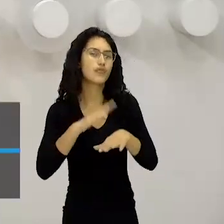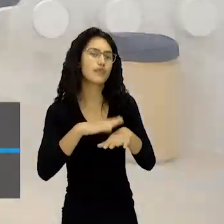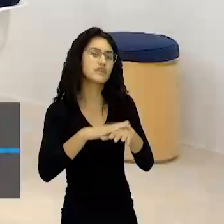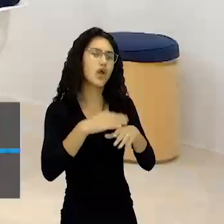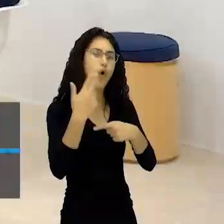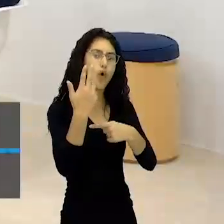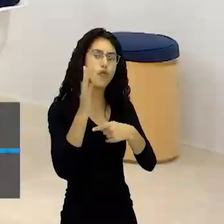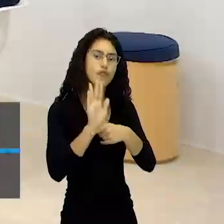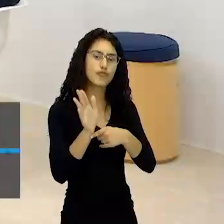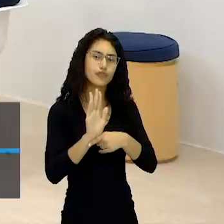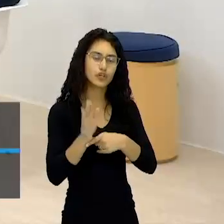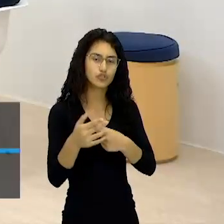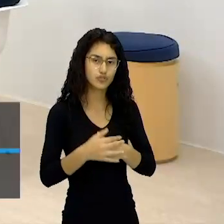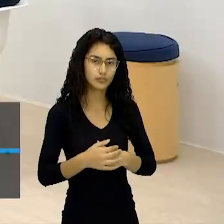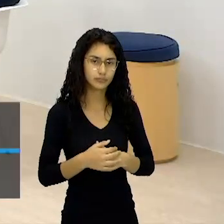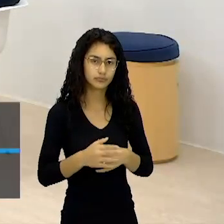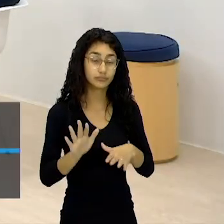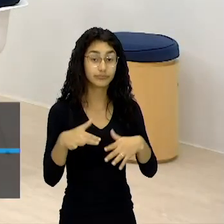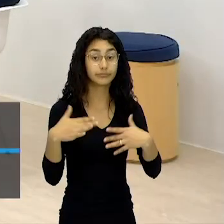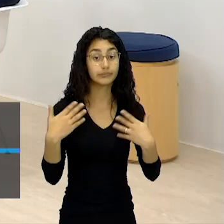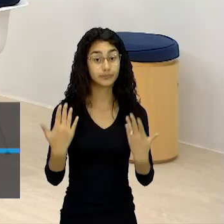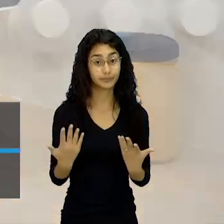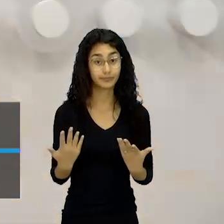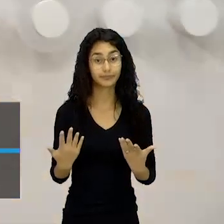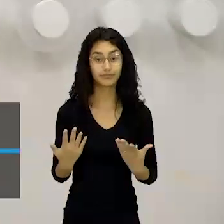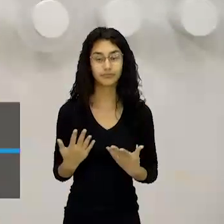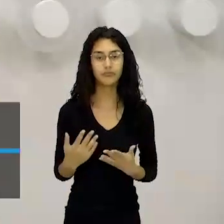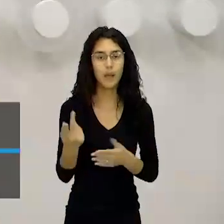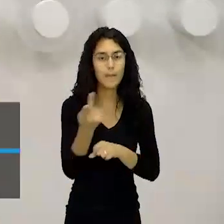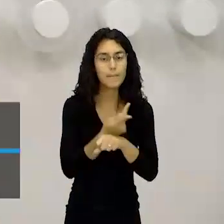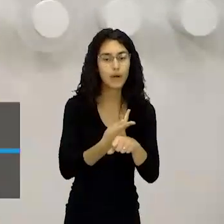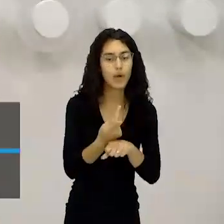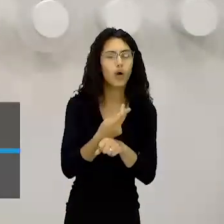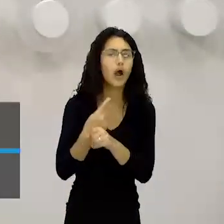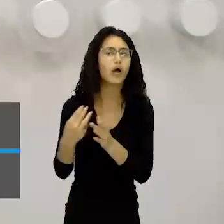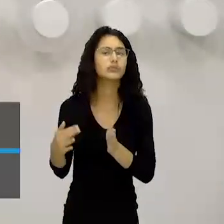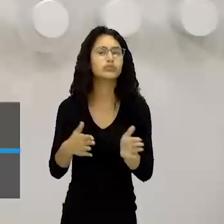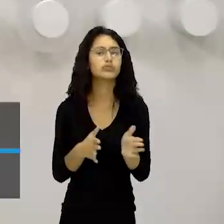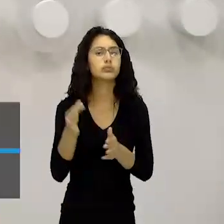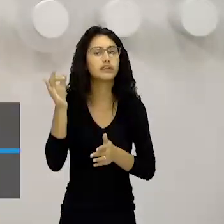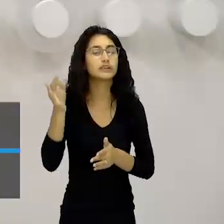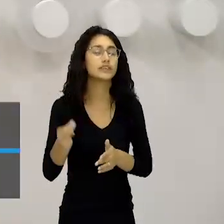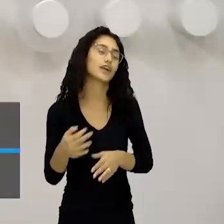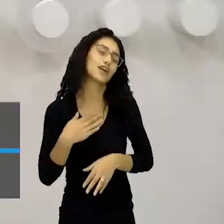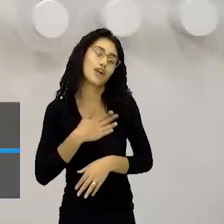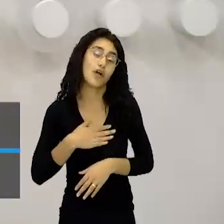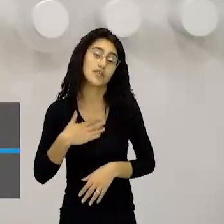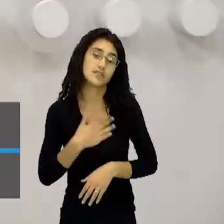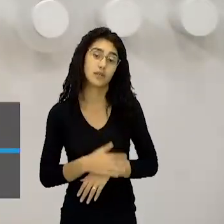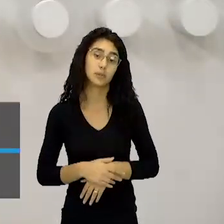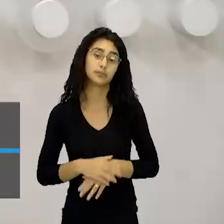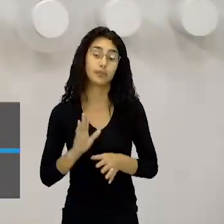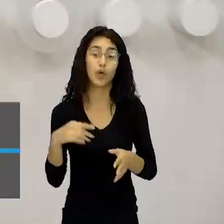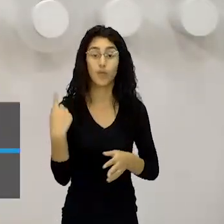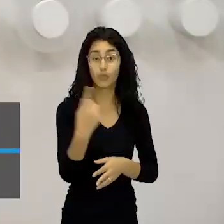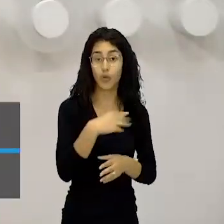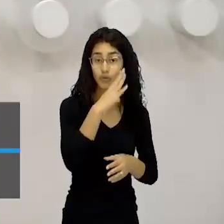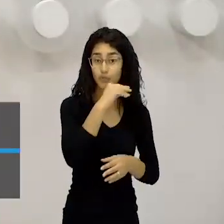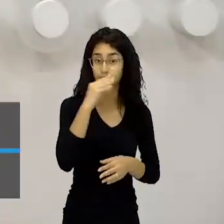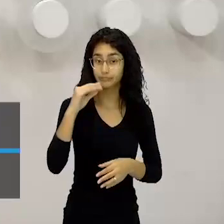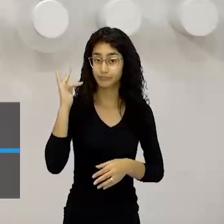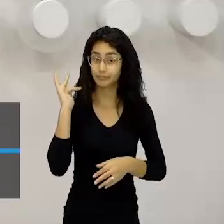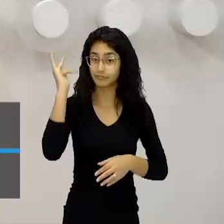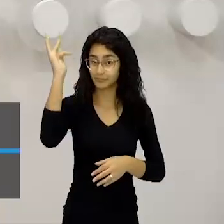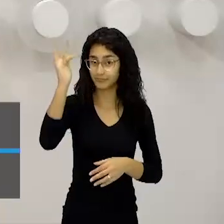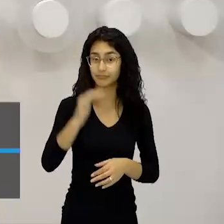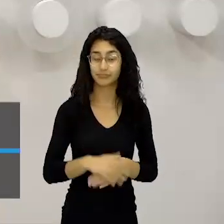vídeo no YouTube, fazer uma edição. Então, ele vai buscando os caminhos para aquilo que o agrada, que é o nosso jovem do futuro,